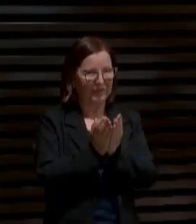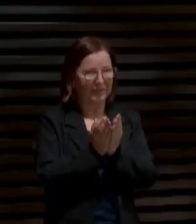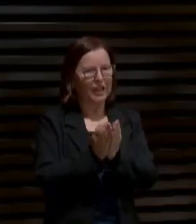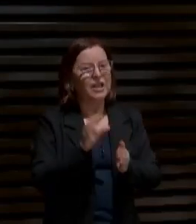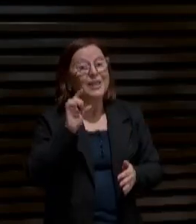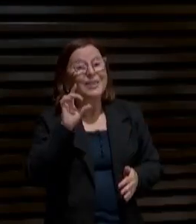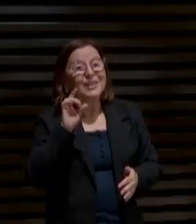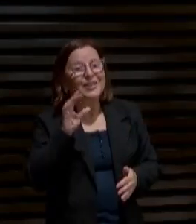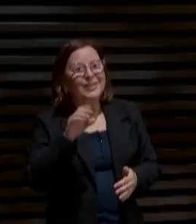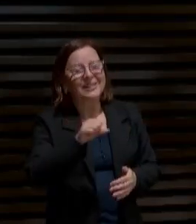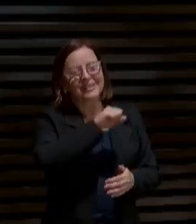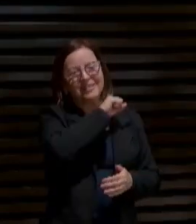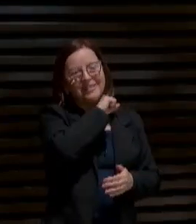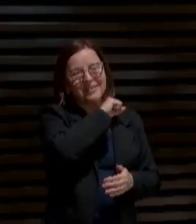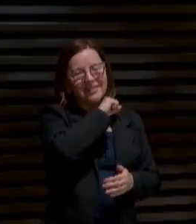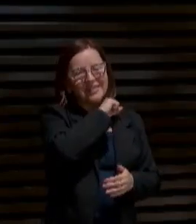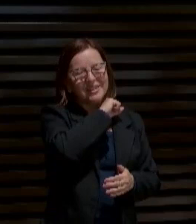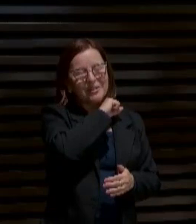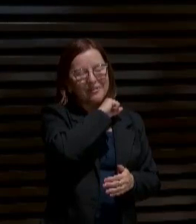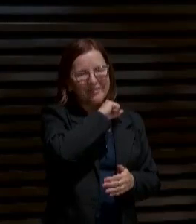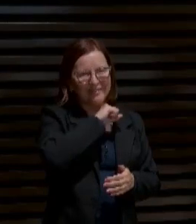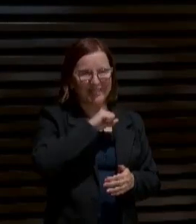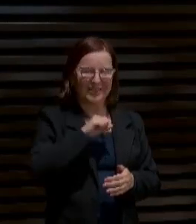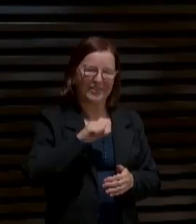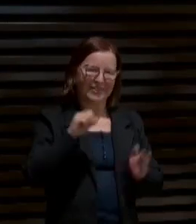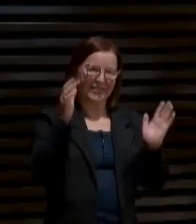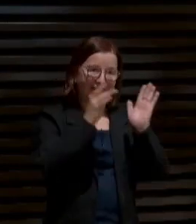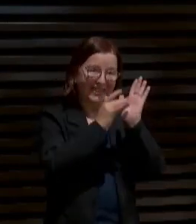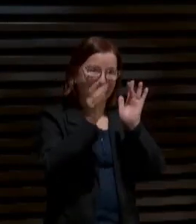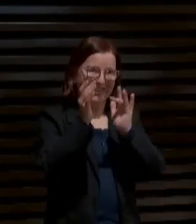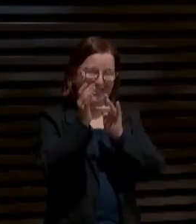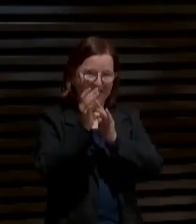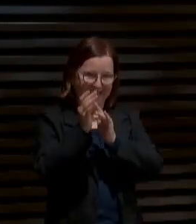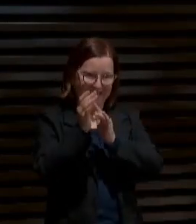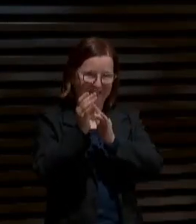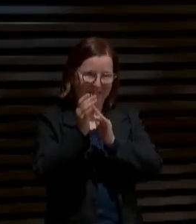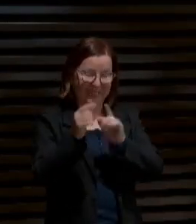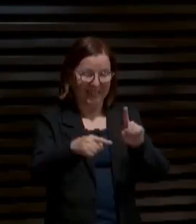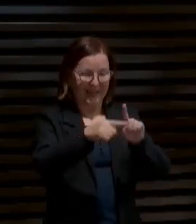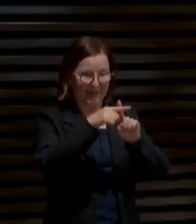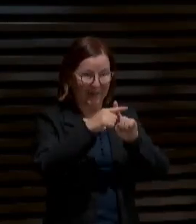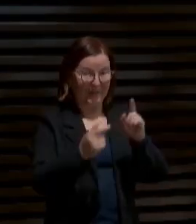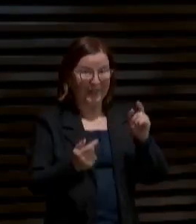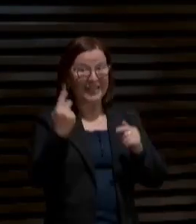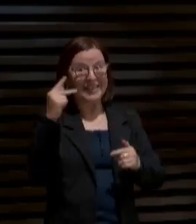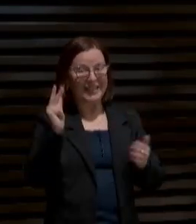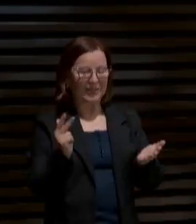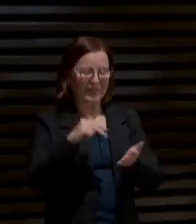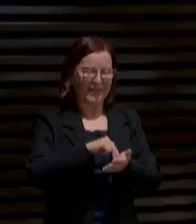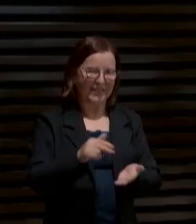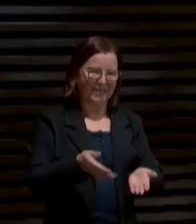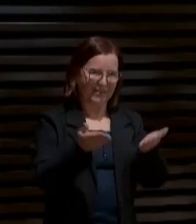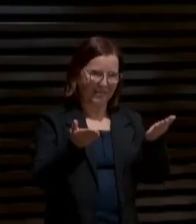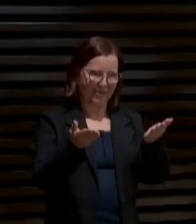no sacrifício expiatório e nas Ressurreição de Cristo assim o